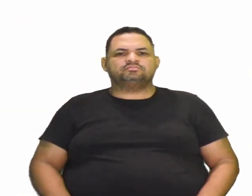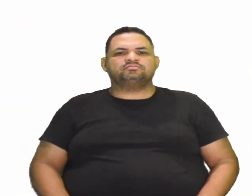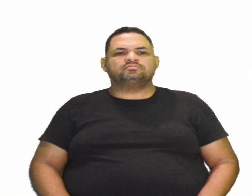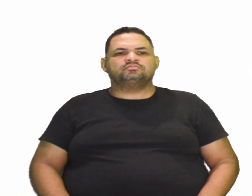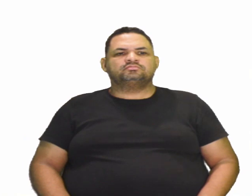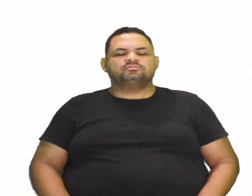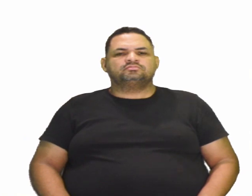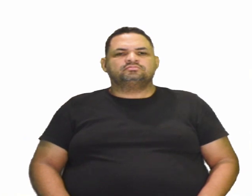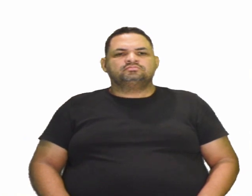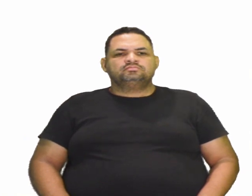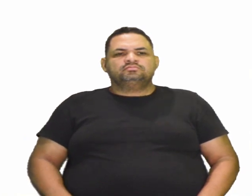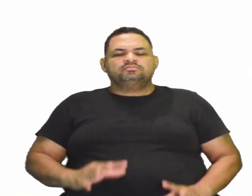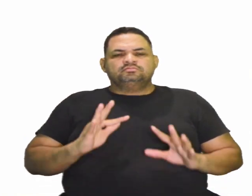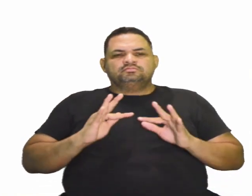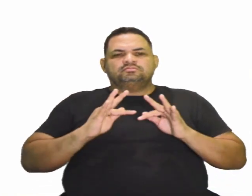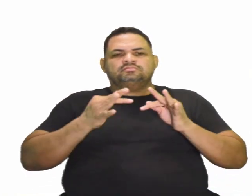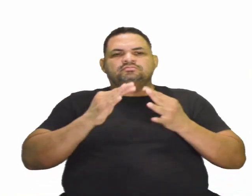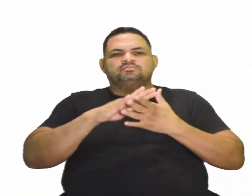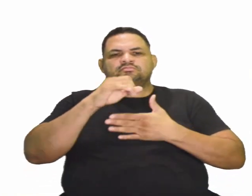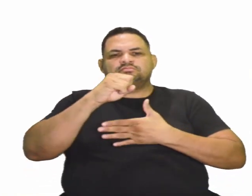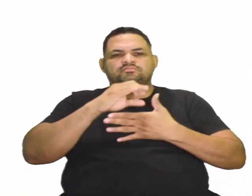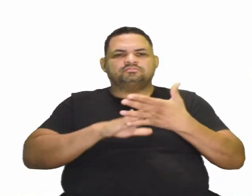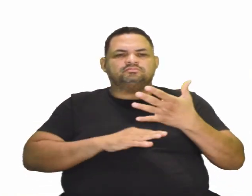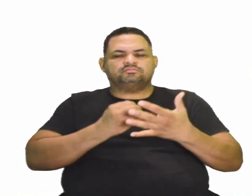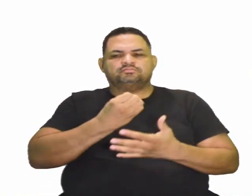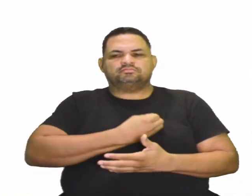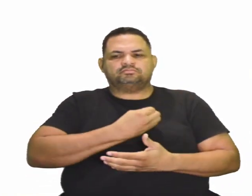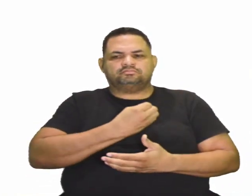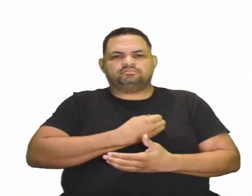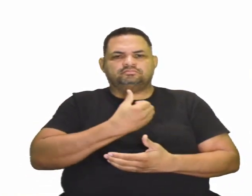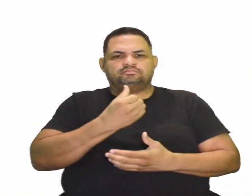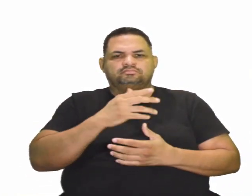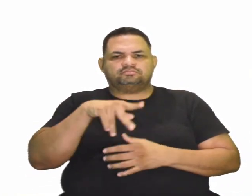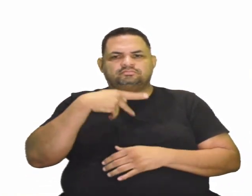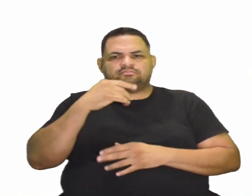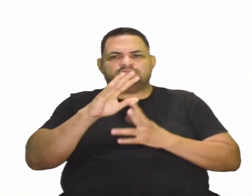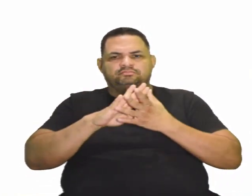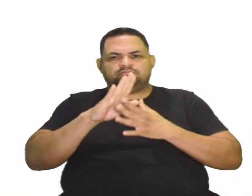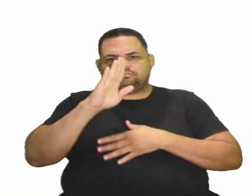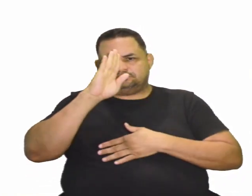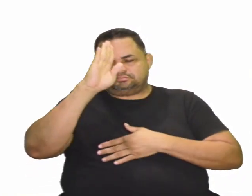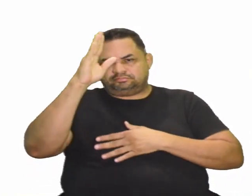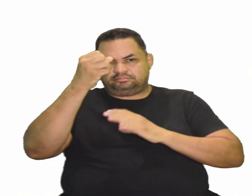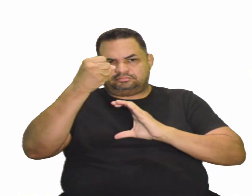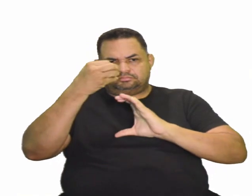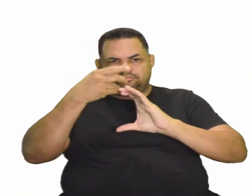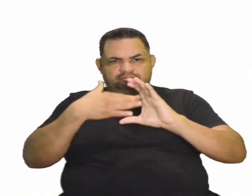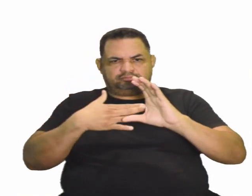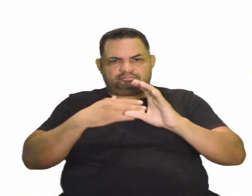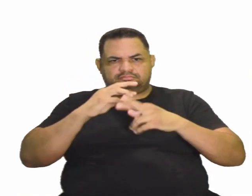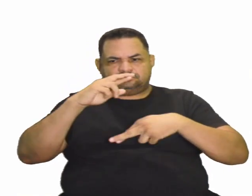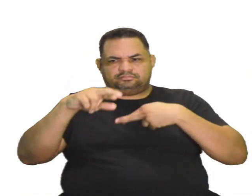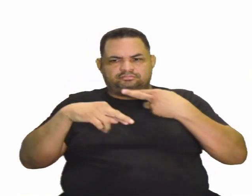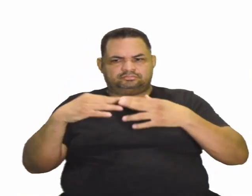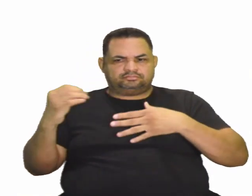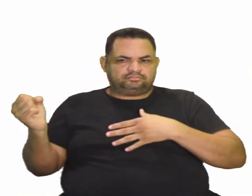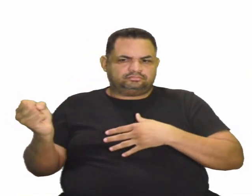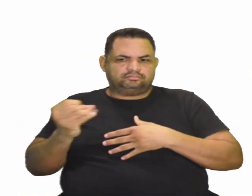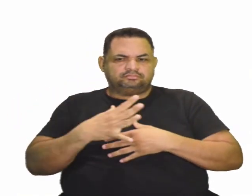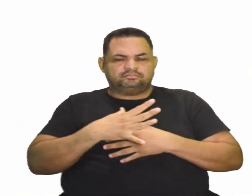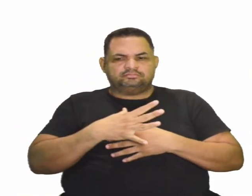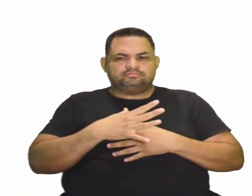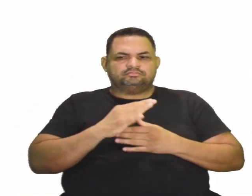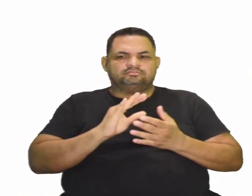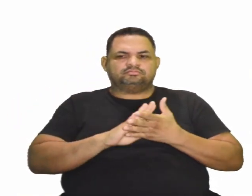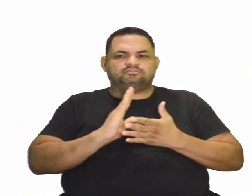Temos uma última questão, que é a questão 6. Fale sobre as principais características do Renascimento. Então,